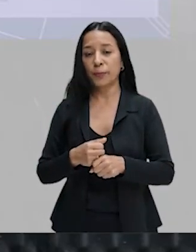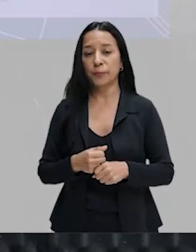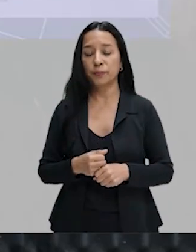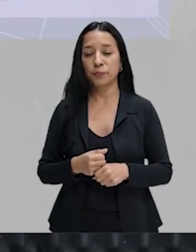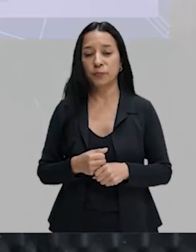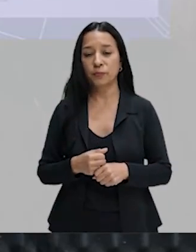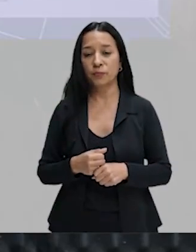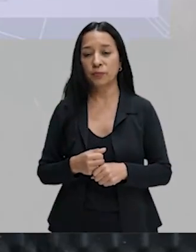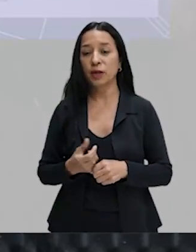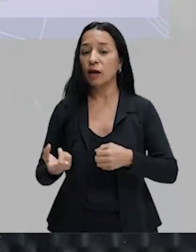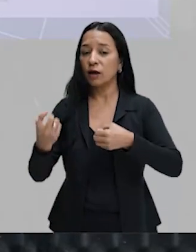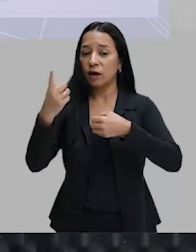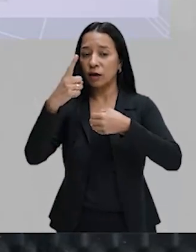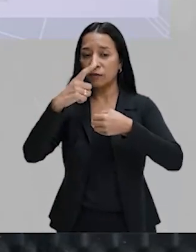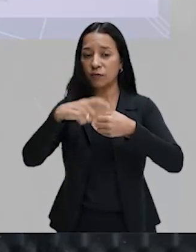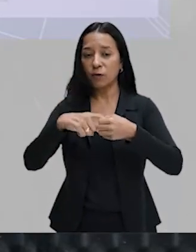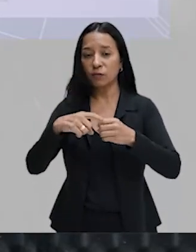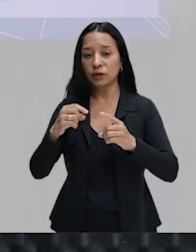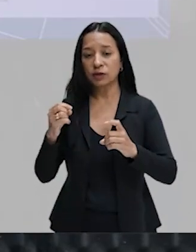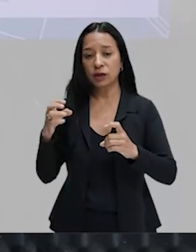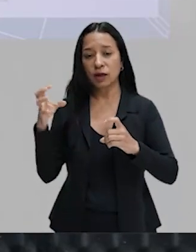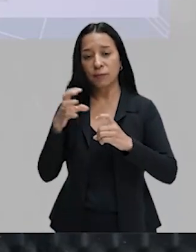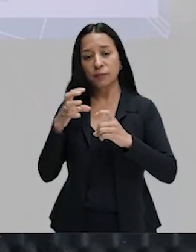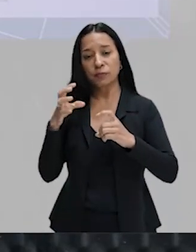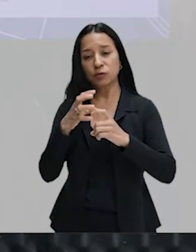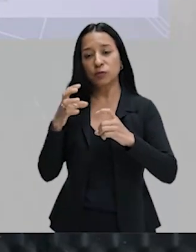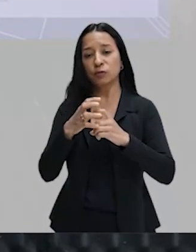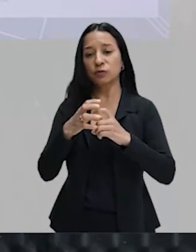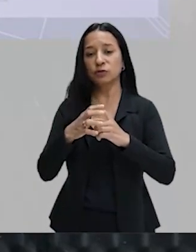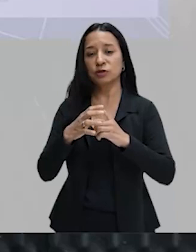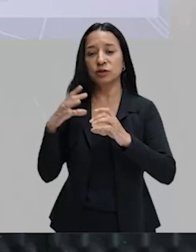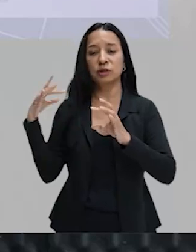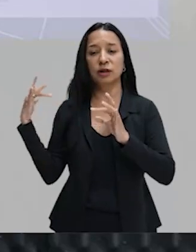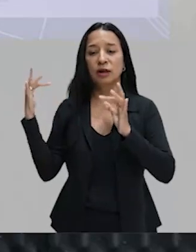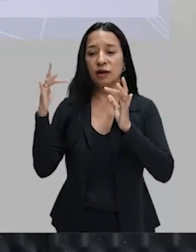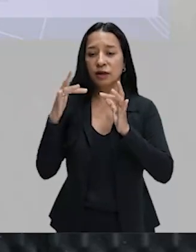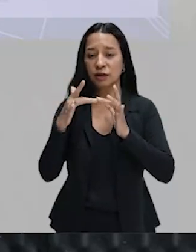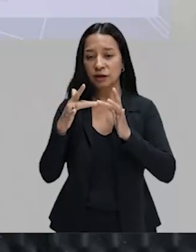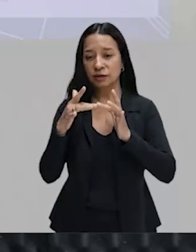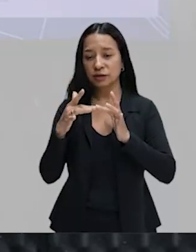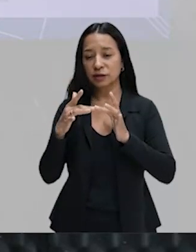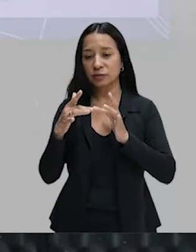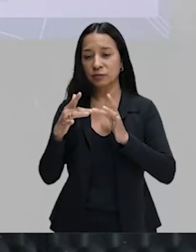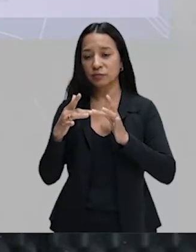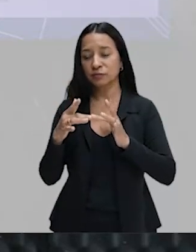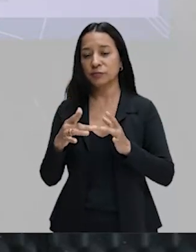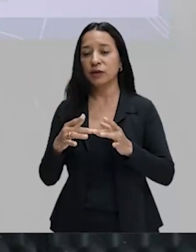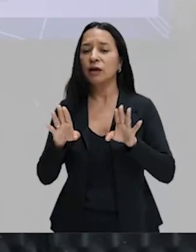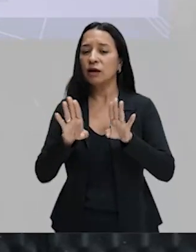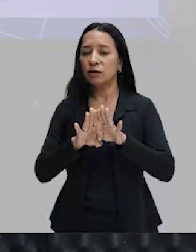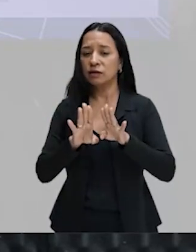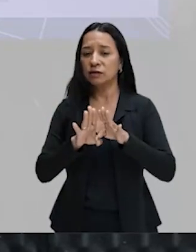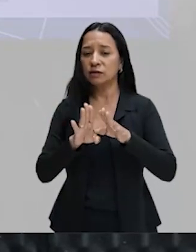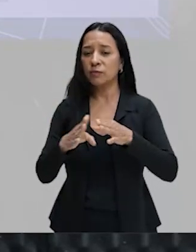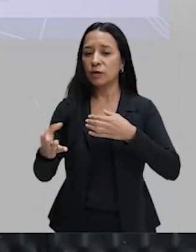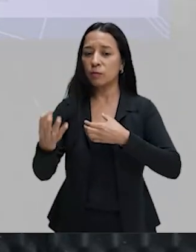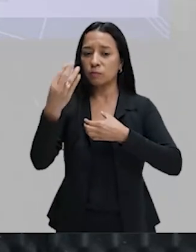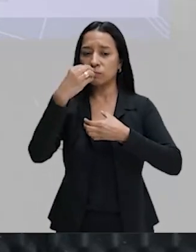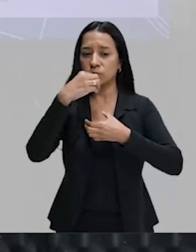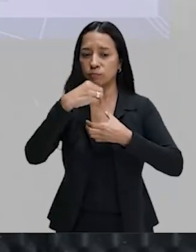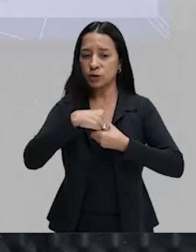o retorno a isso, e a incorporação de um espírito de quê? A arte pela arte. Dentro